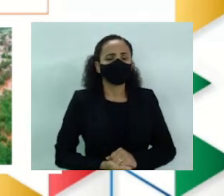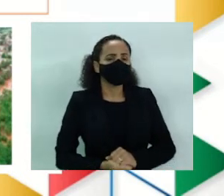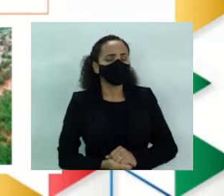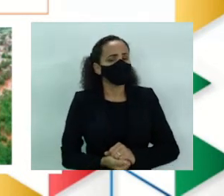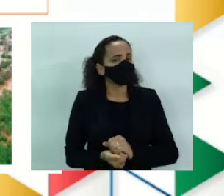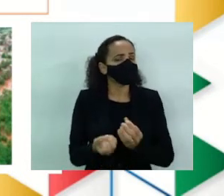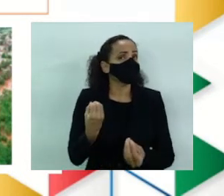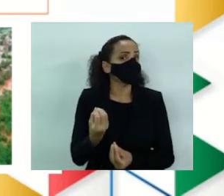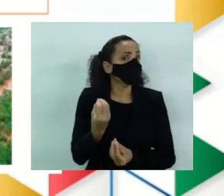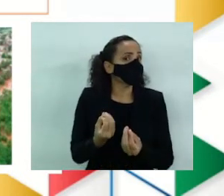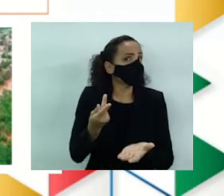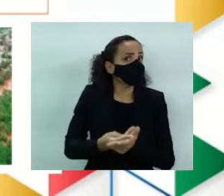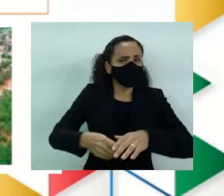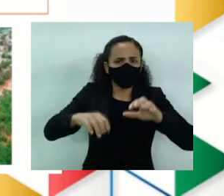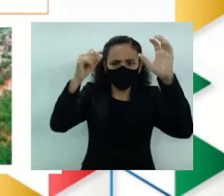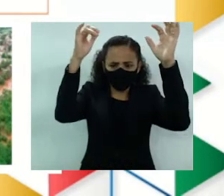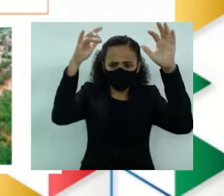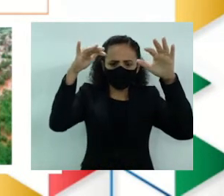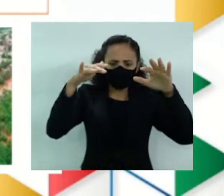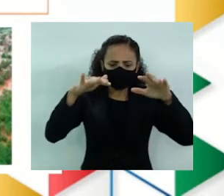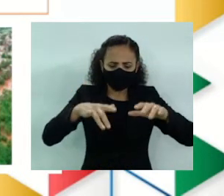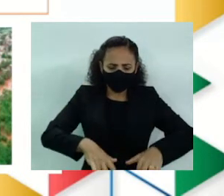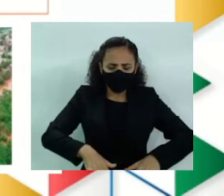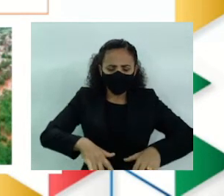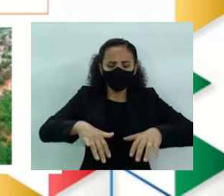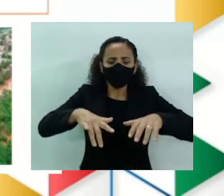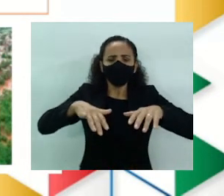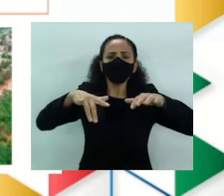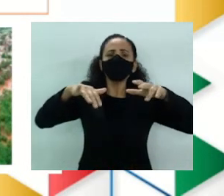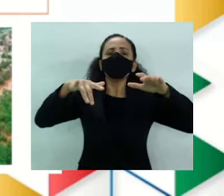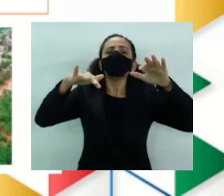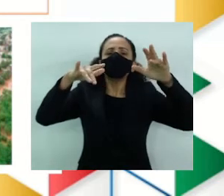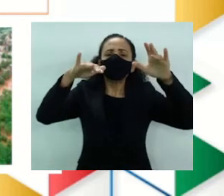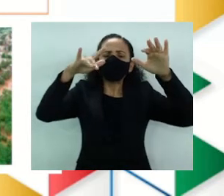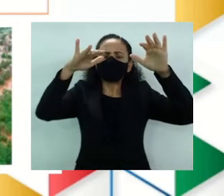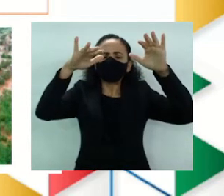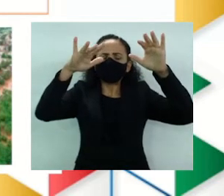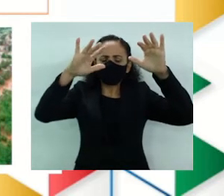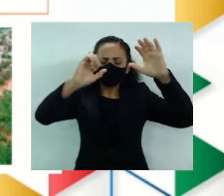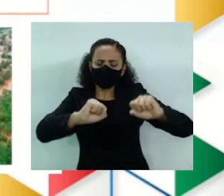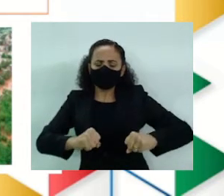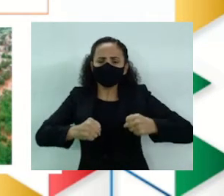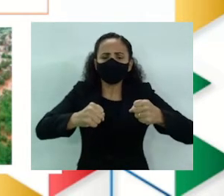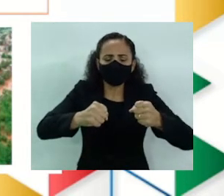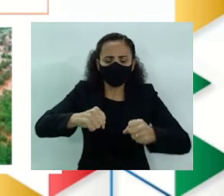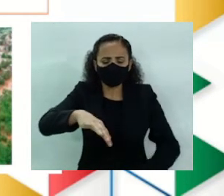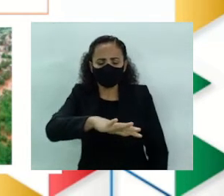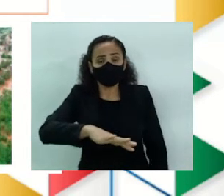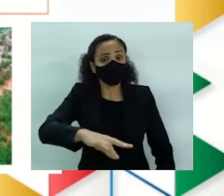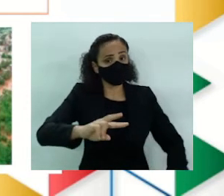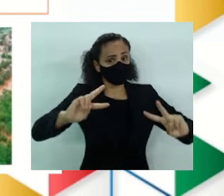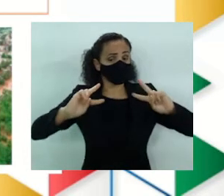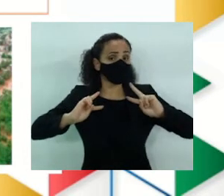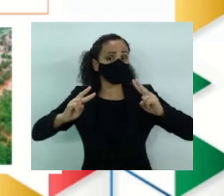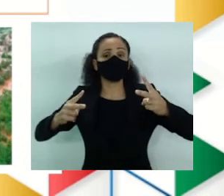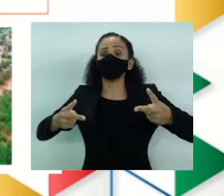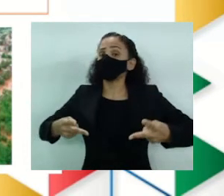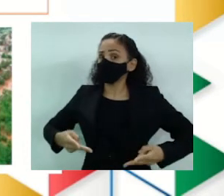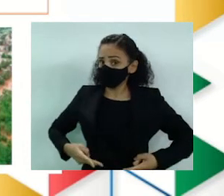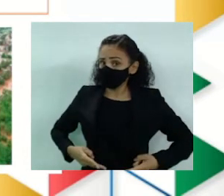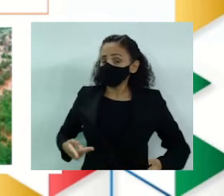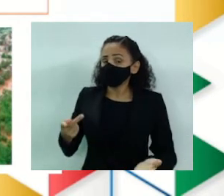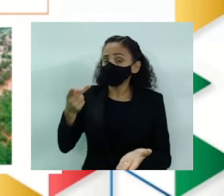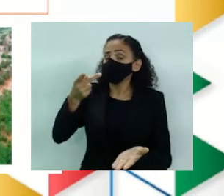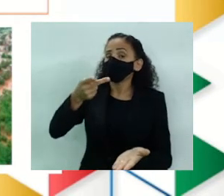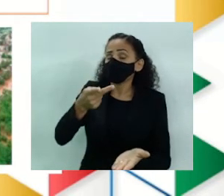inundações ou enchentes são fenômenos da natureza intensificados pela ação humana e que vem aumentando